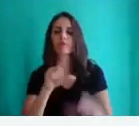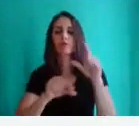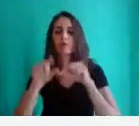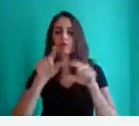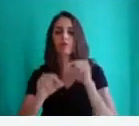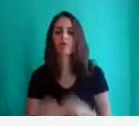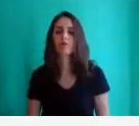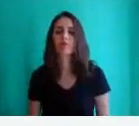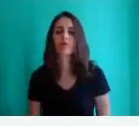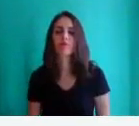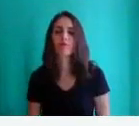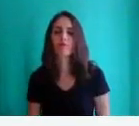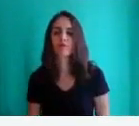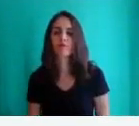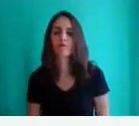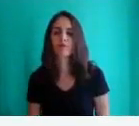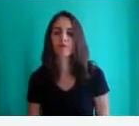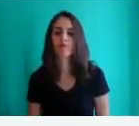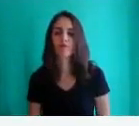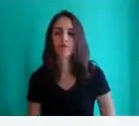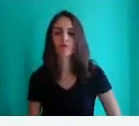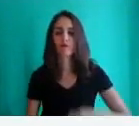5 classificados.